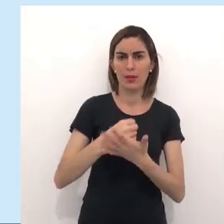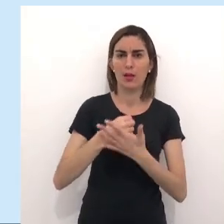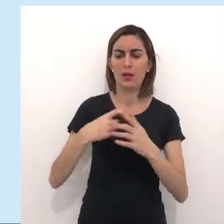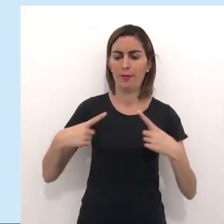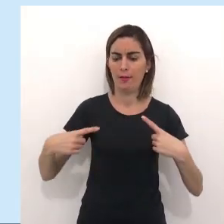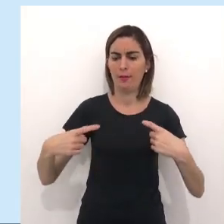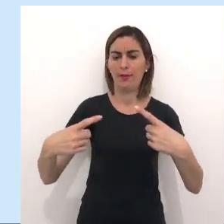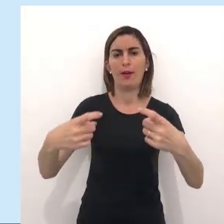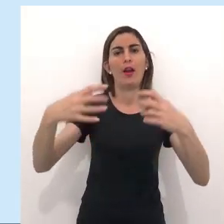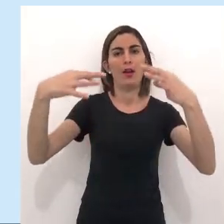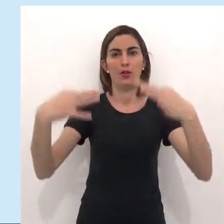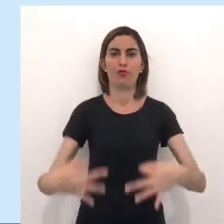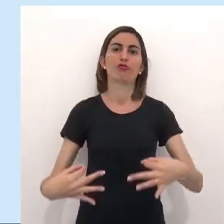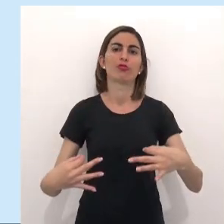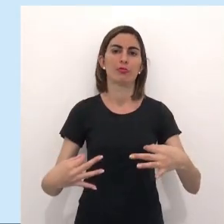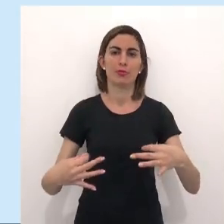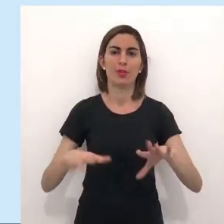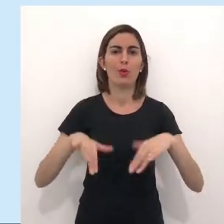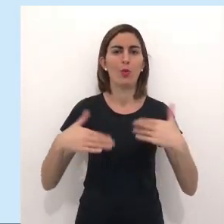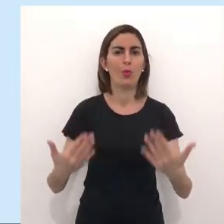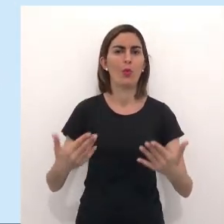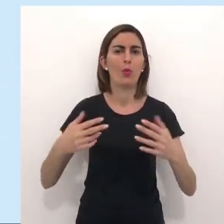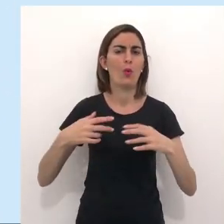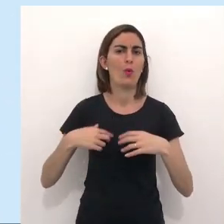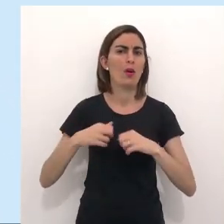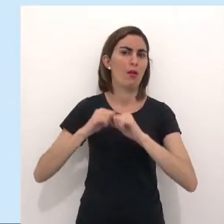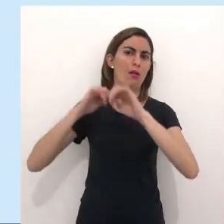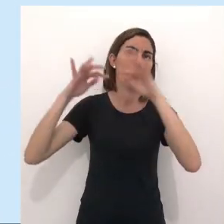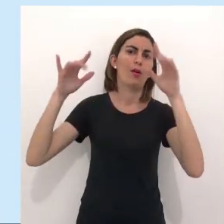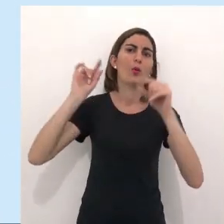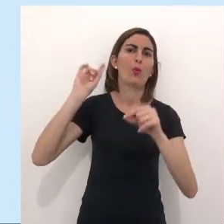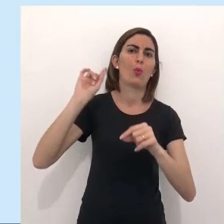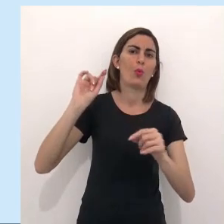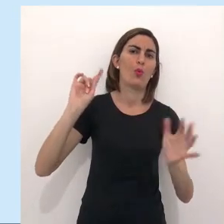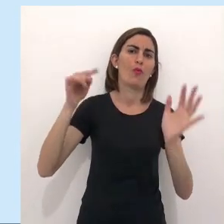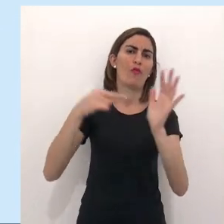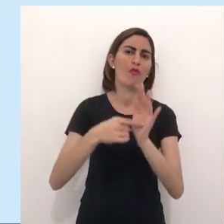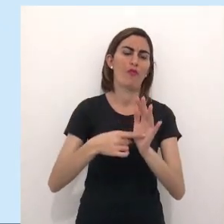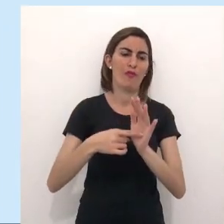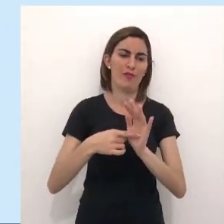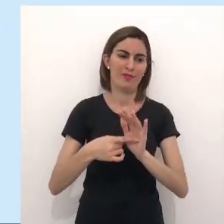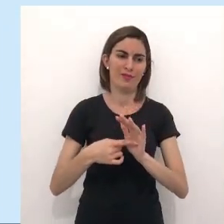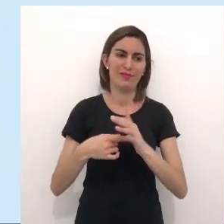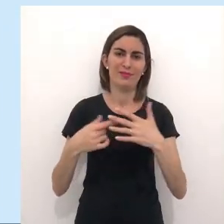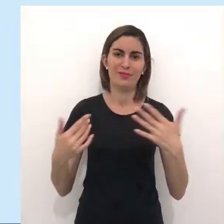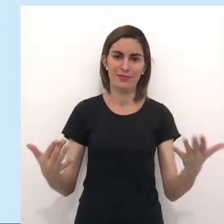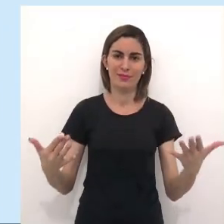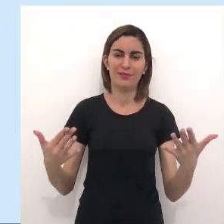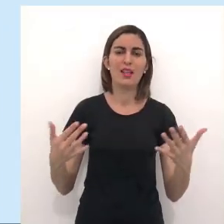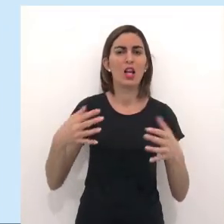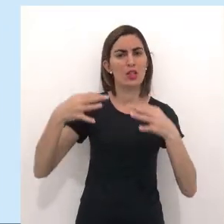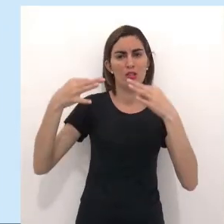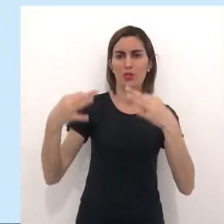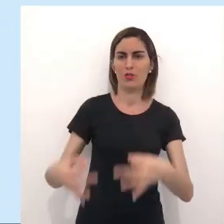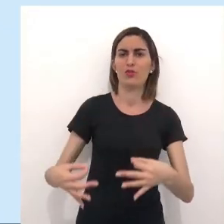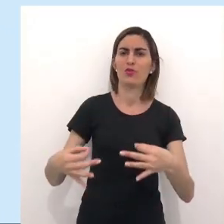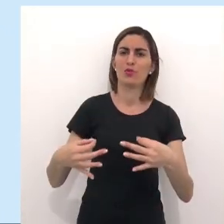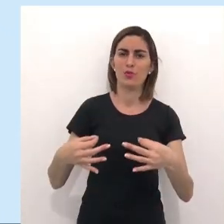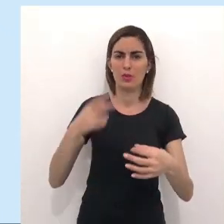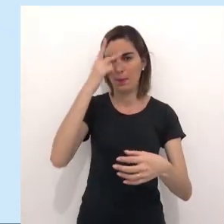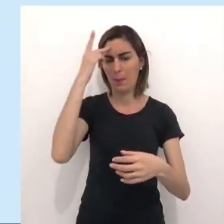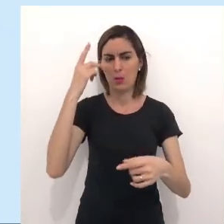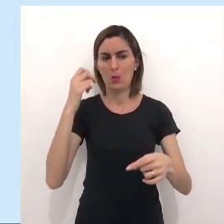justa. Ou seja, uma alusão ao quê? Ao medievo, né? Guerra justa, aqueles infiéis seriam